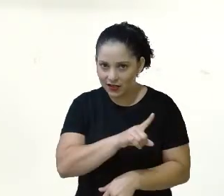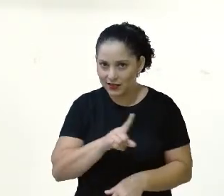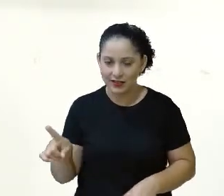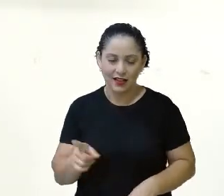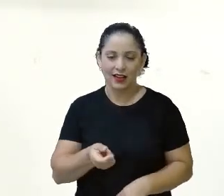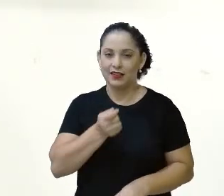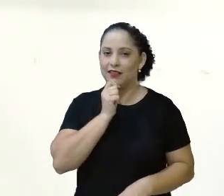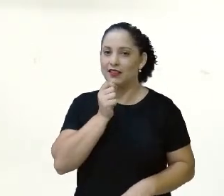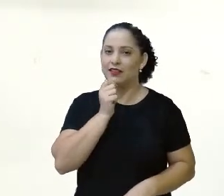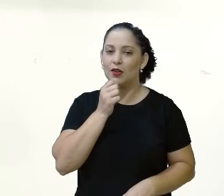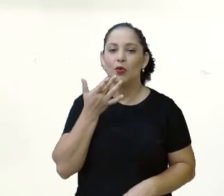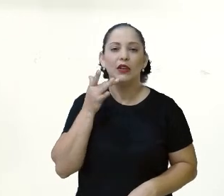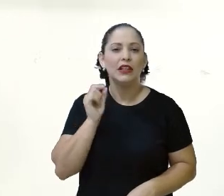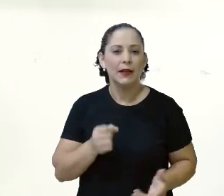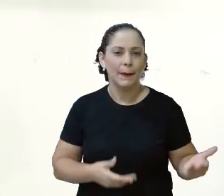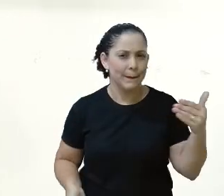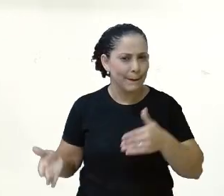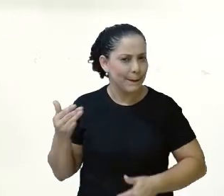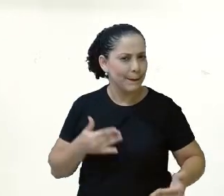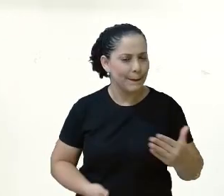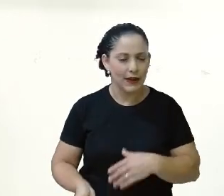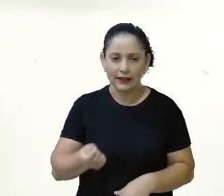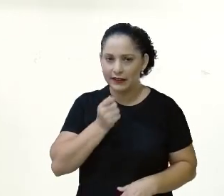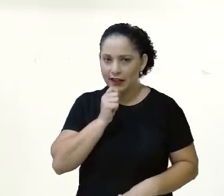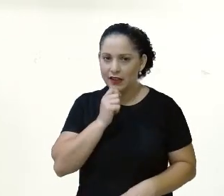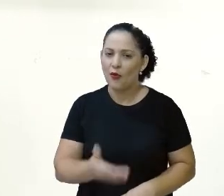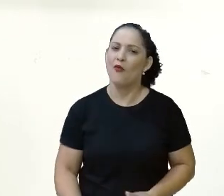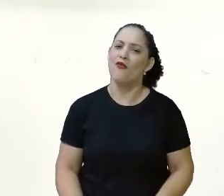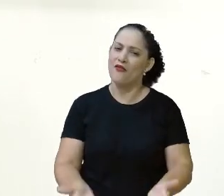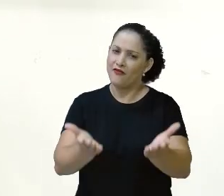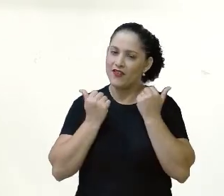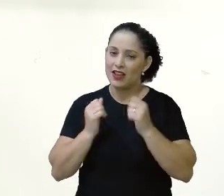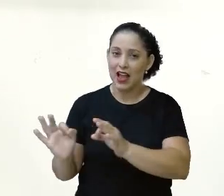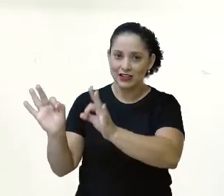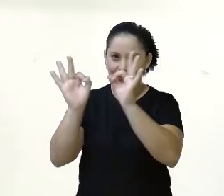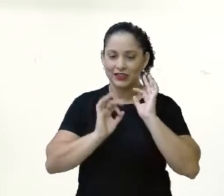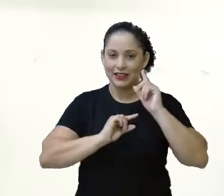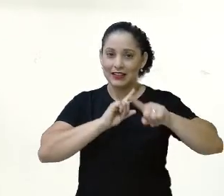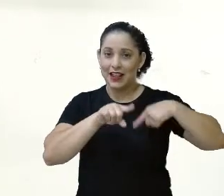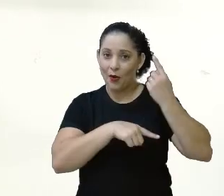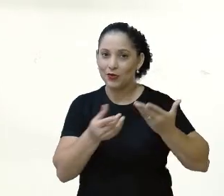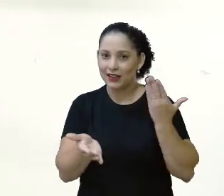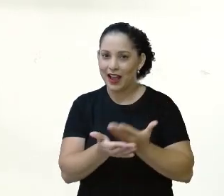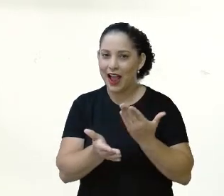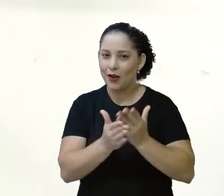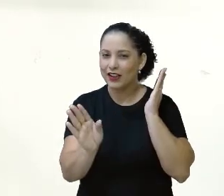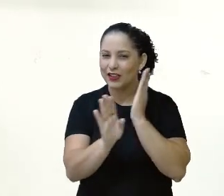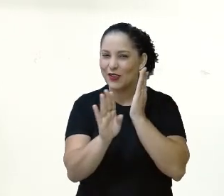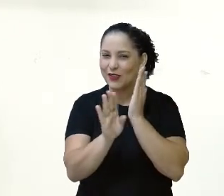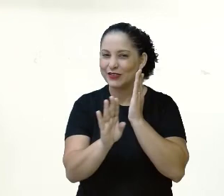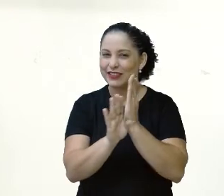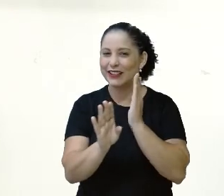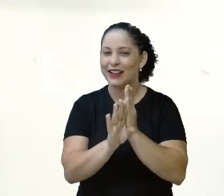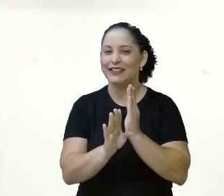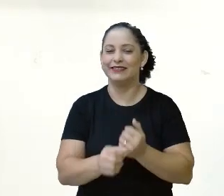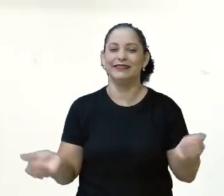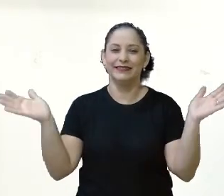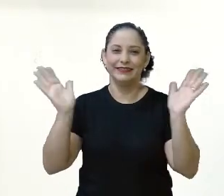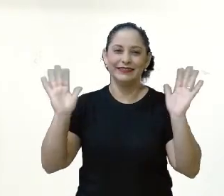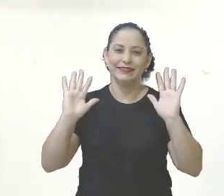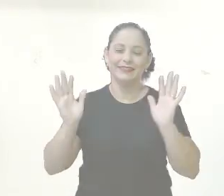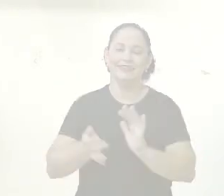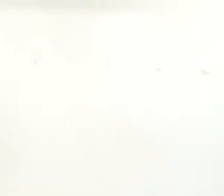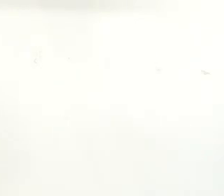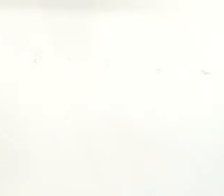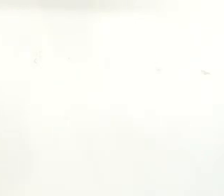Quem ainda não participou, participa, estejam aqui presentes. E até a nossa próxima aula, gente. Eu espero vocês.